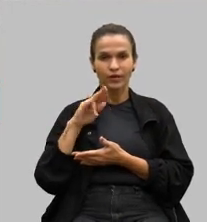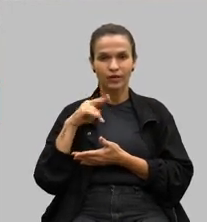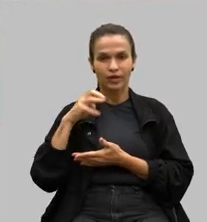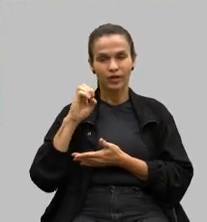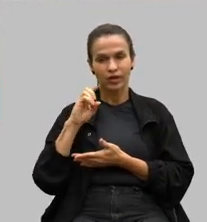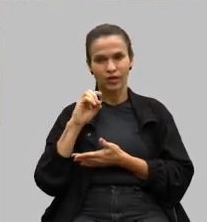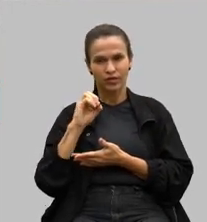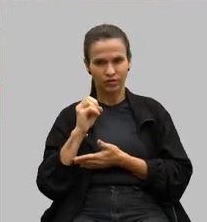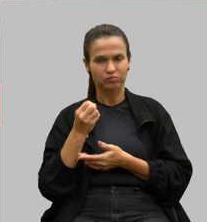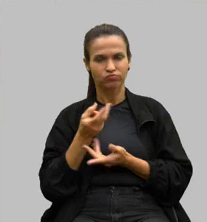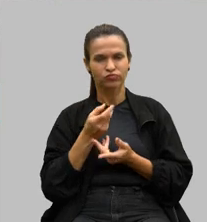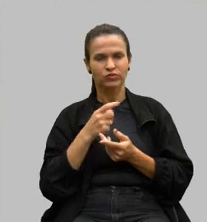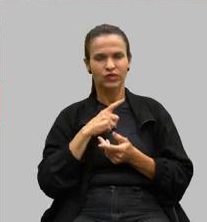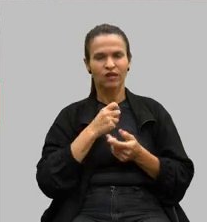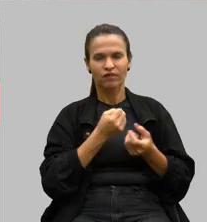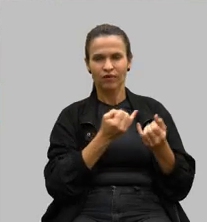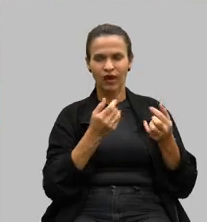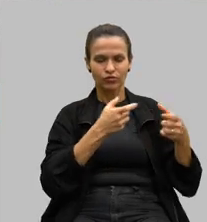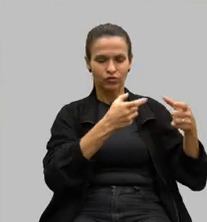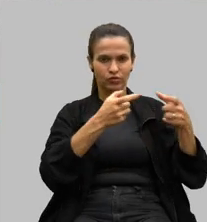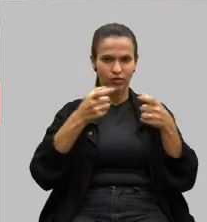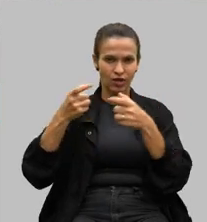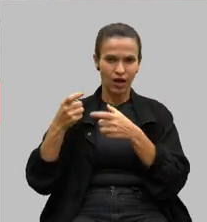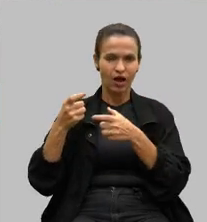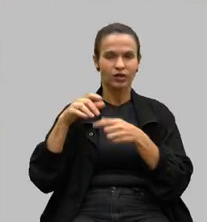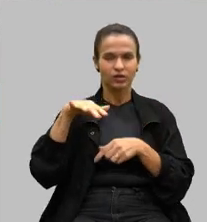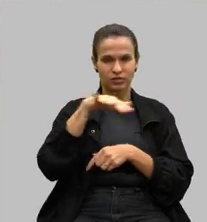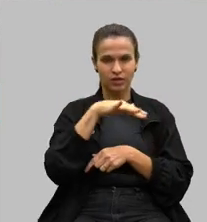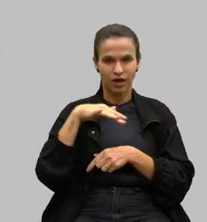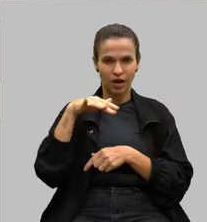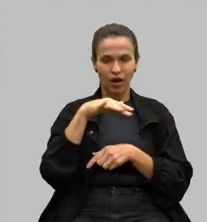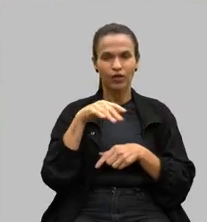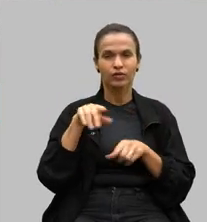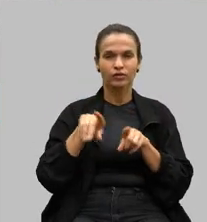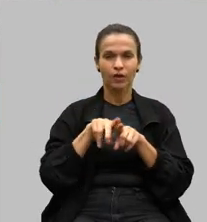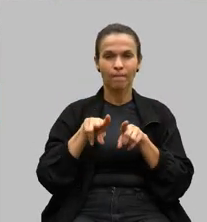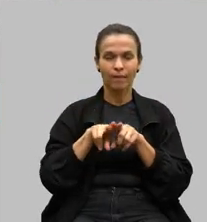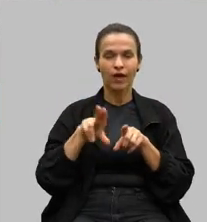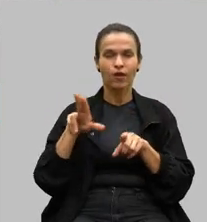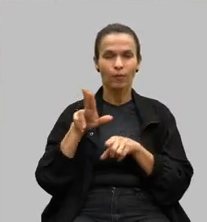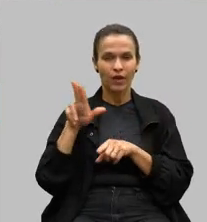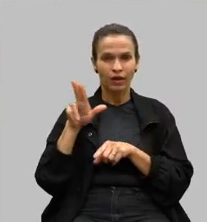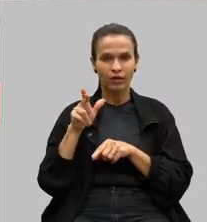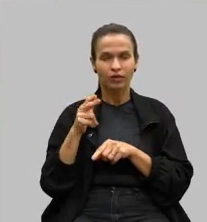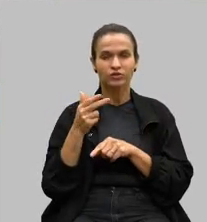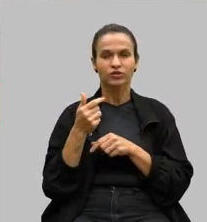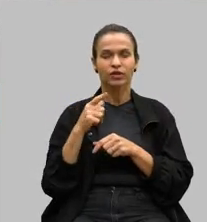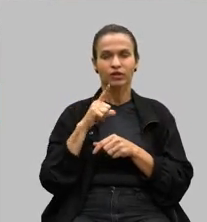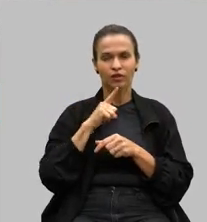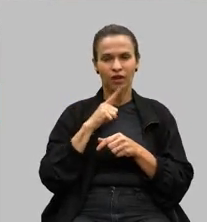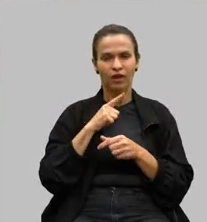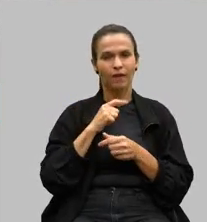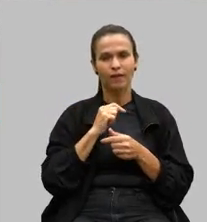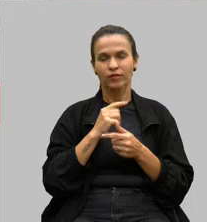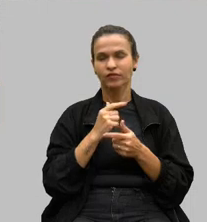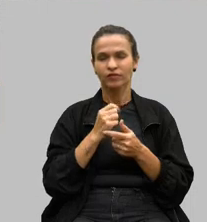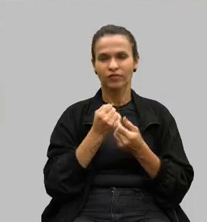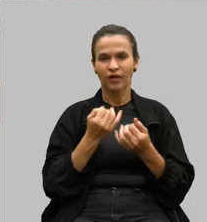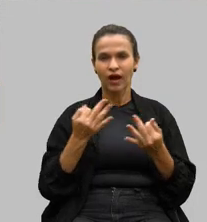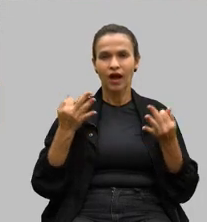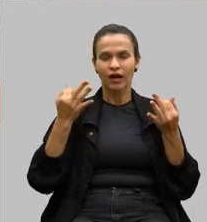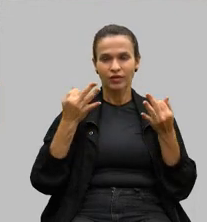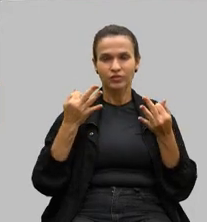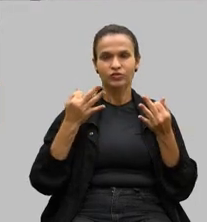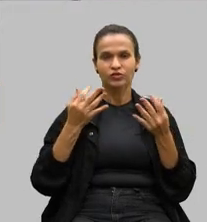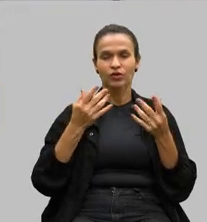terreiros no Triângulo Mineiro eh Uberlândia chega a ter nós estamos analisando mais mais terreiros por pessoas do que